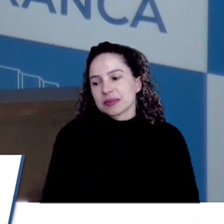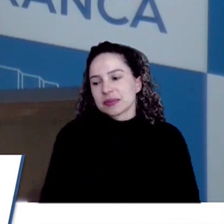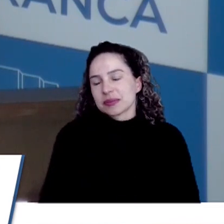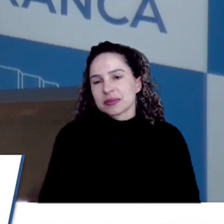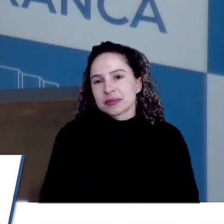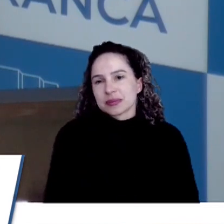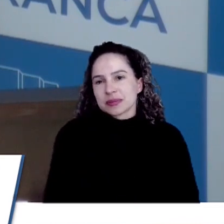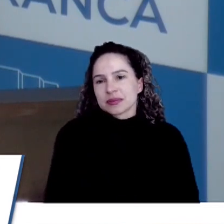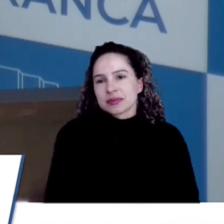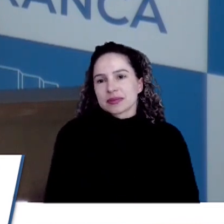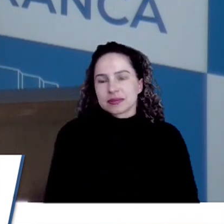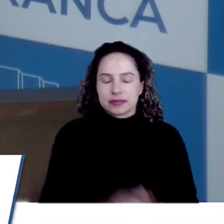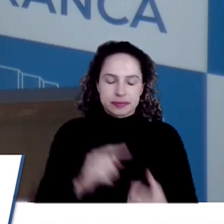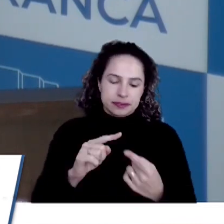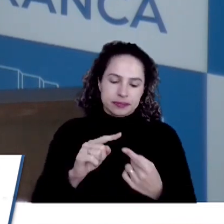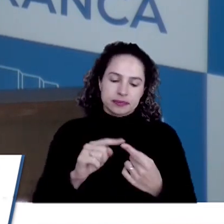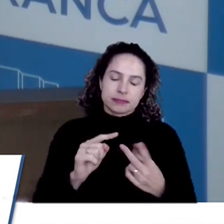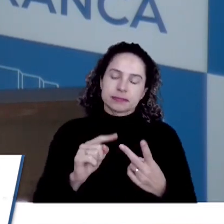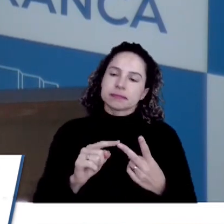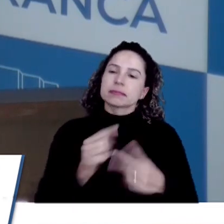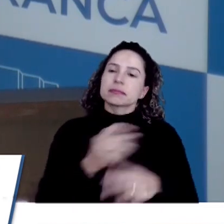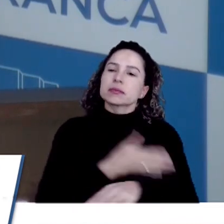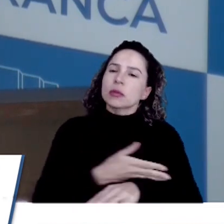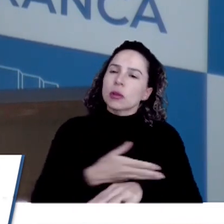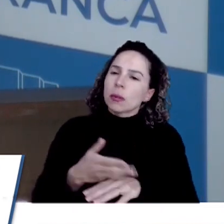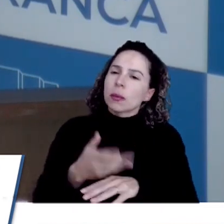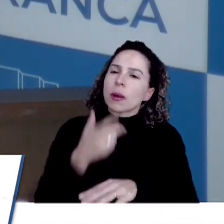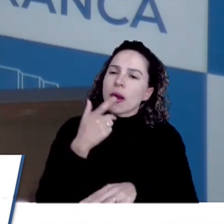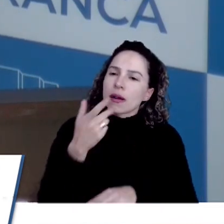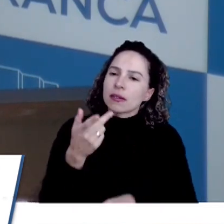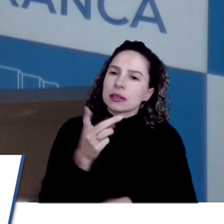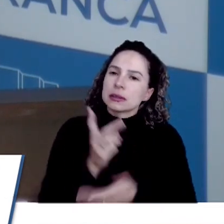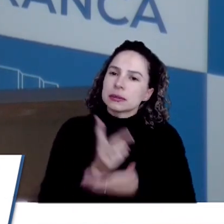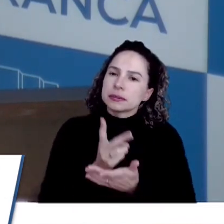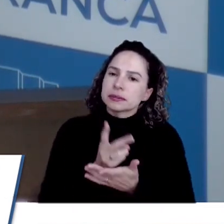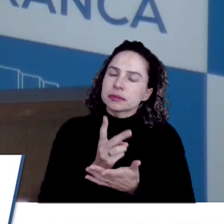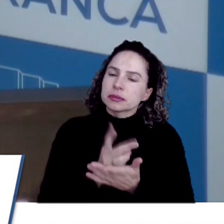Tem dois ditados populares. Um,